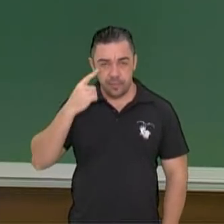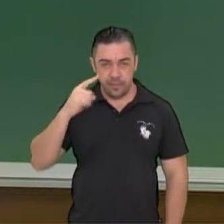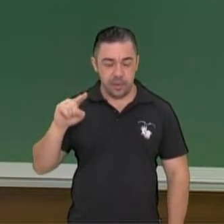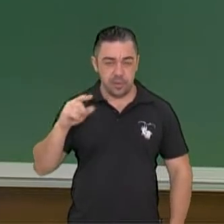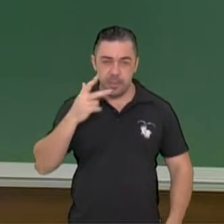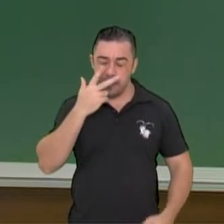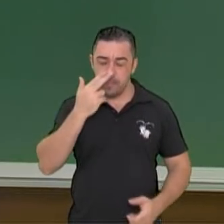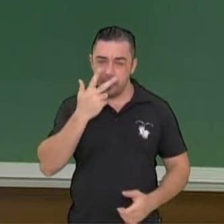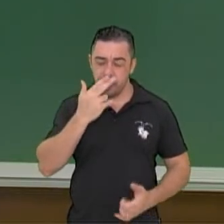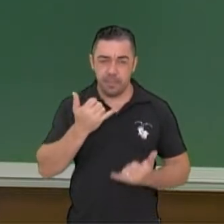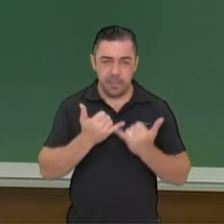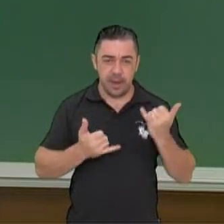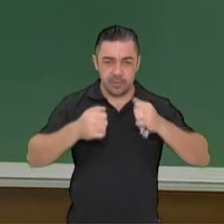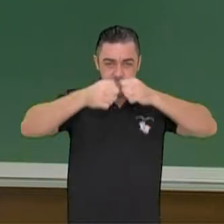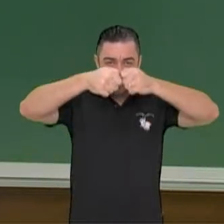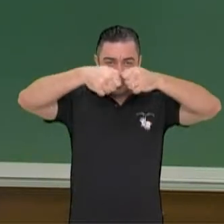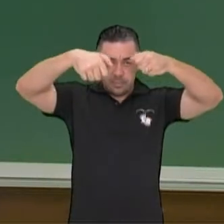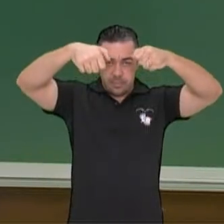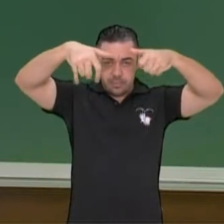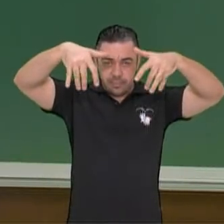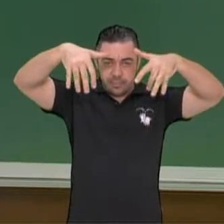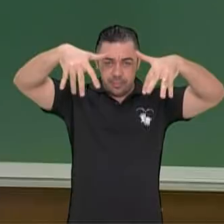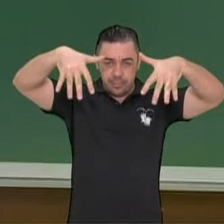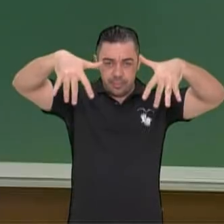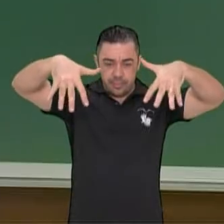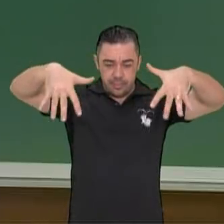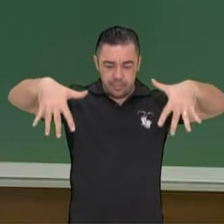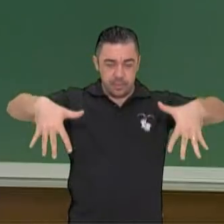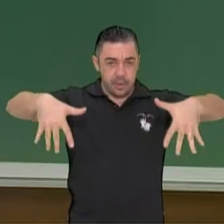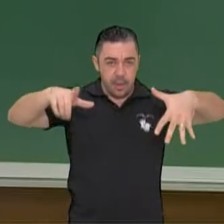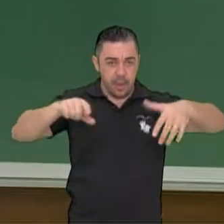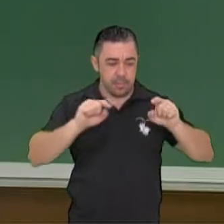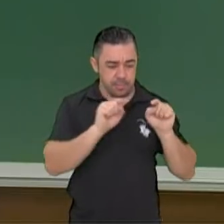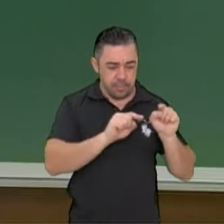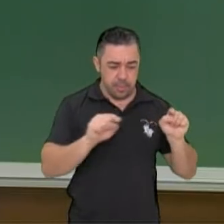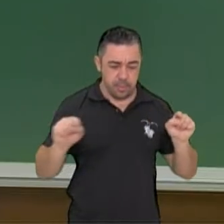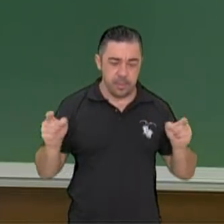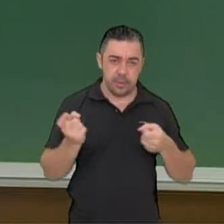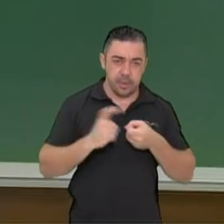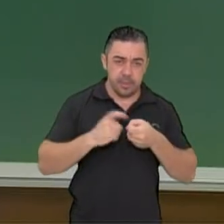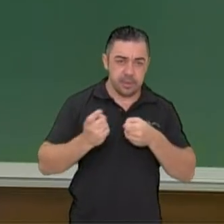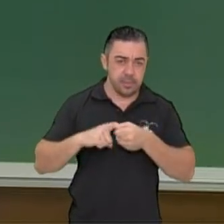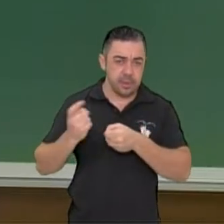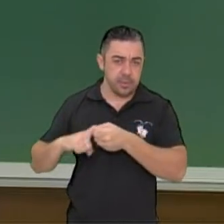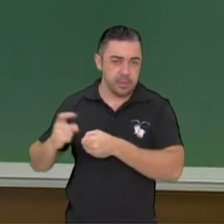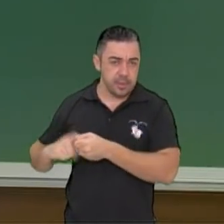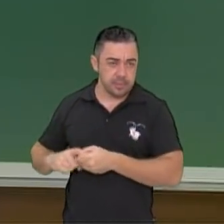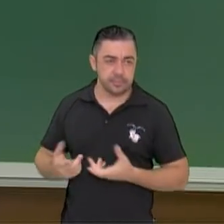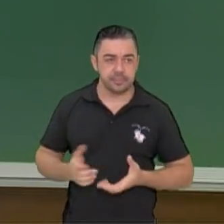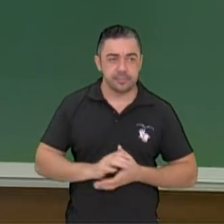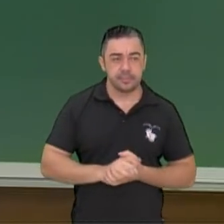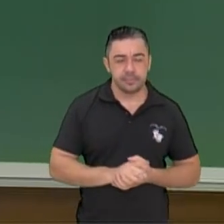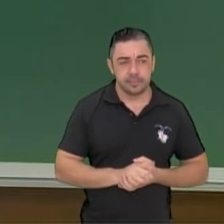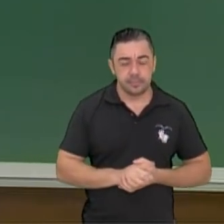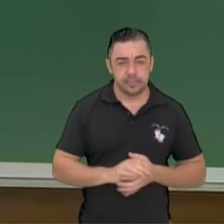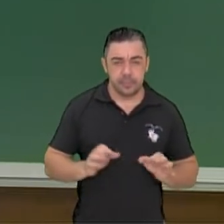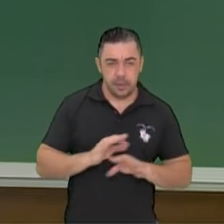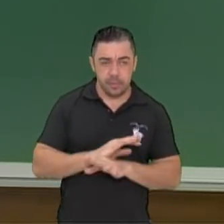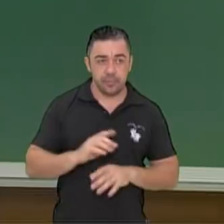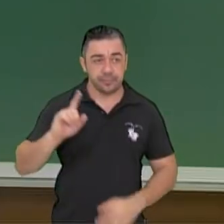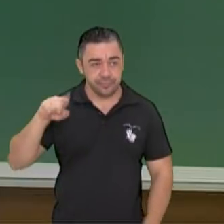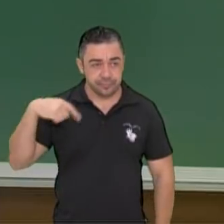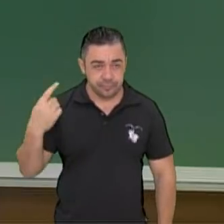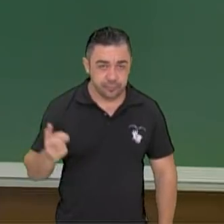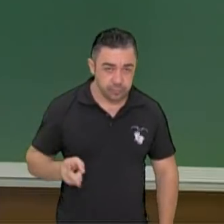de aranha, né, interessante, que vai montando essa ligação, um esquema de dependência pessoal. Olha que interessante. Fechou aí? Vamos